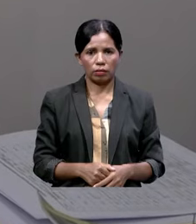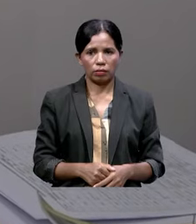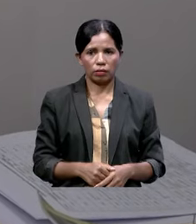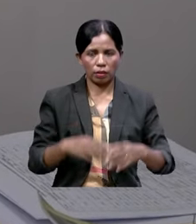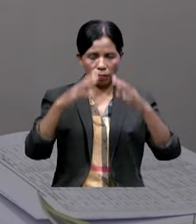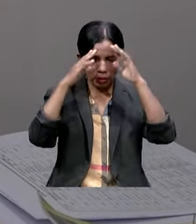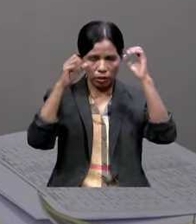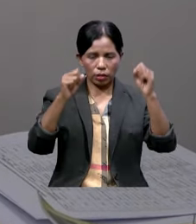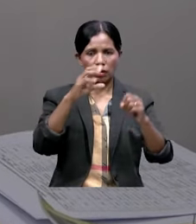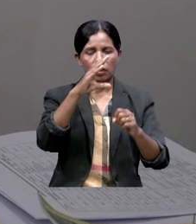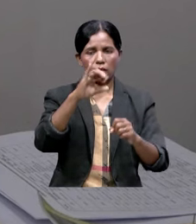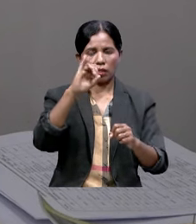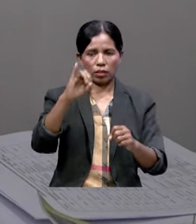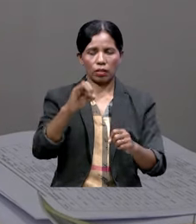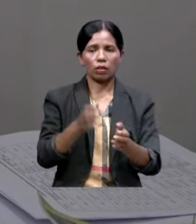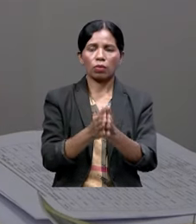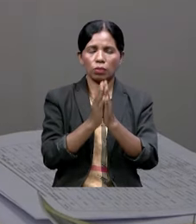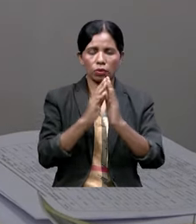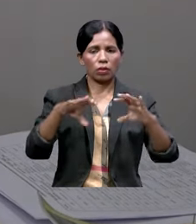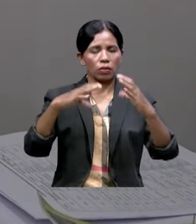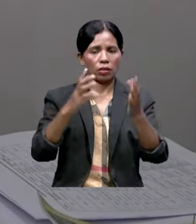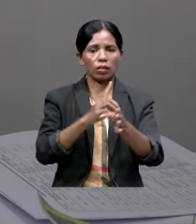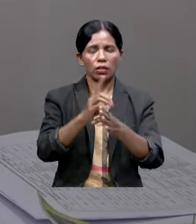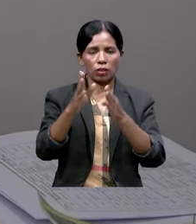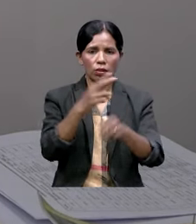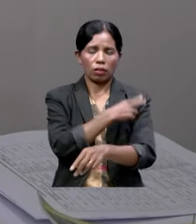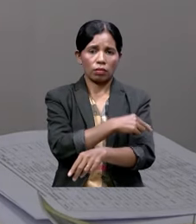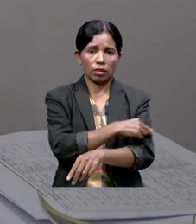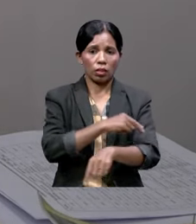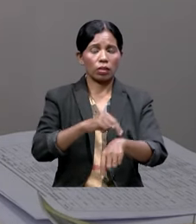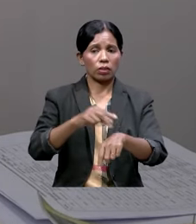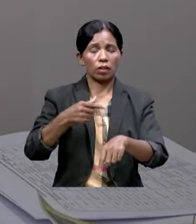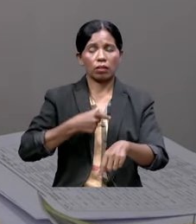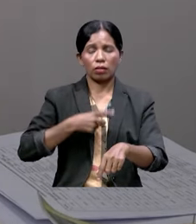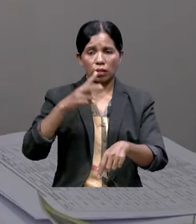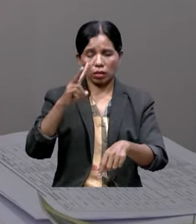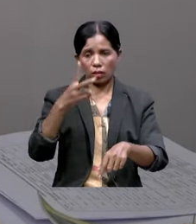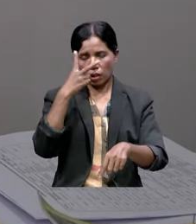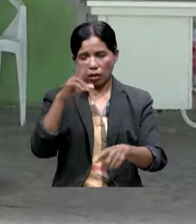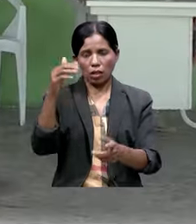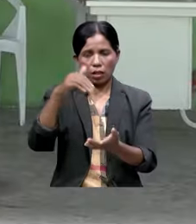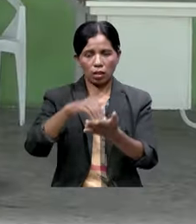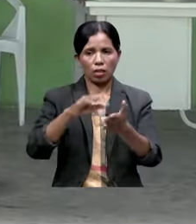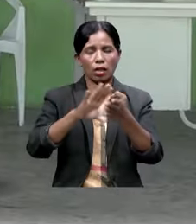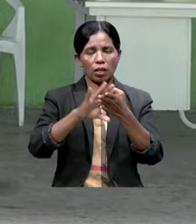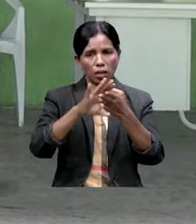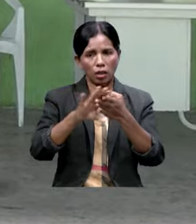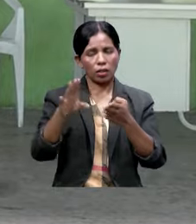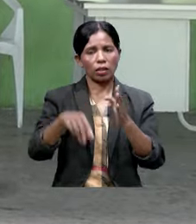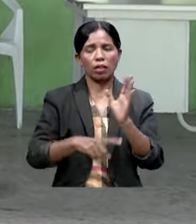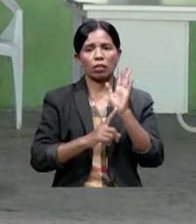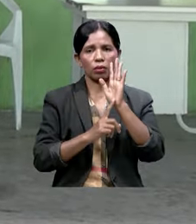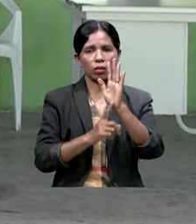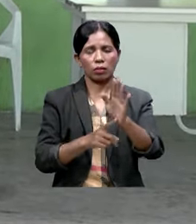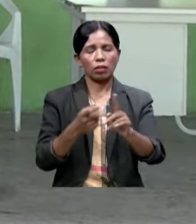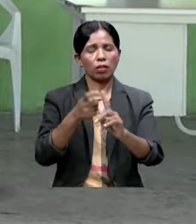Presidente do Conselho de Imprensa, Oteliote, russo Conselho Diretivo, Hospital Nacional Guido Vladares, atu revê ricas cartas circular, nebe hasai ona e fulan